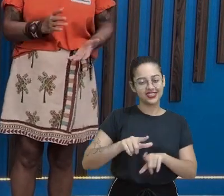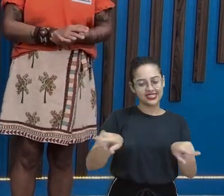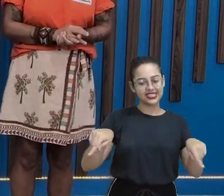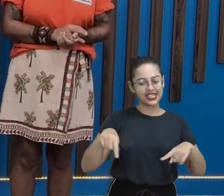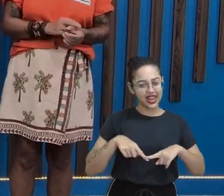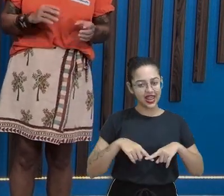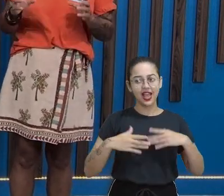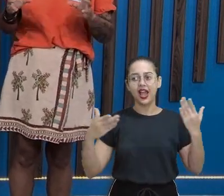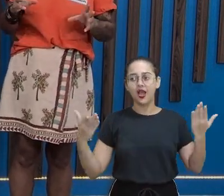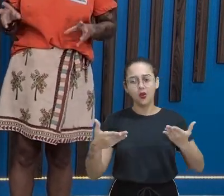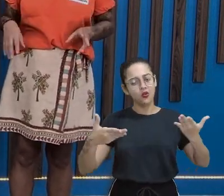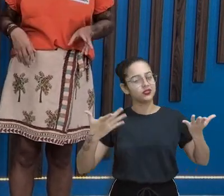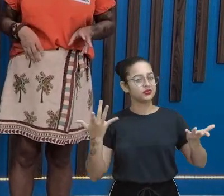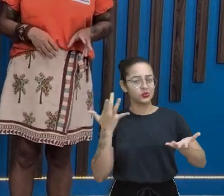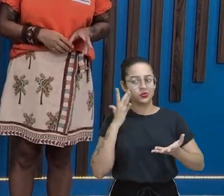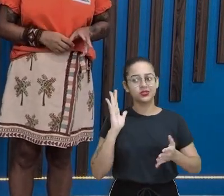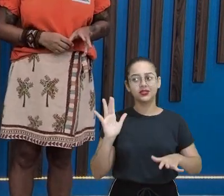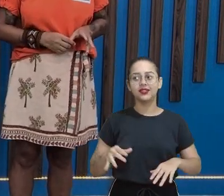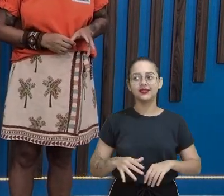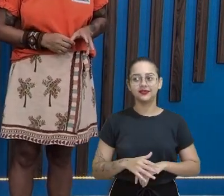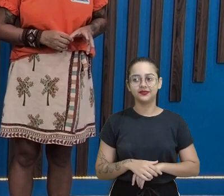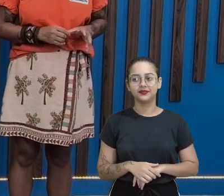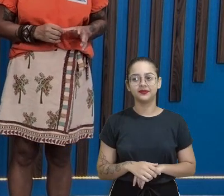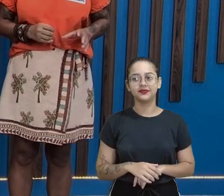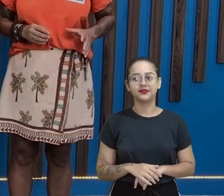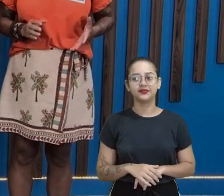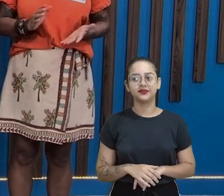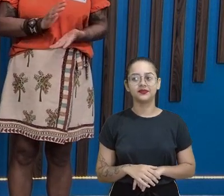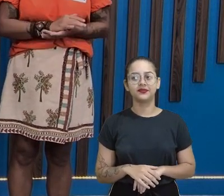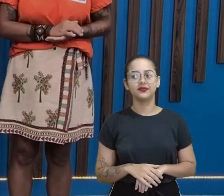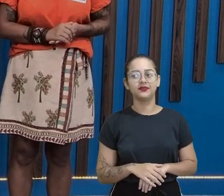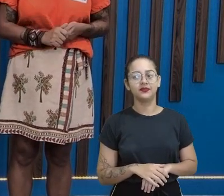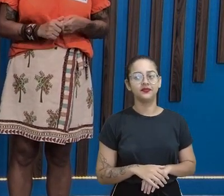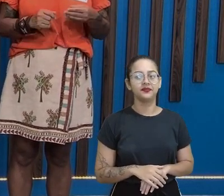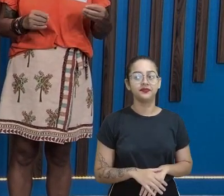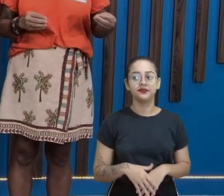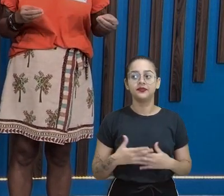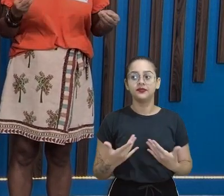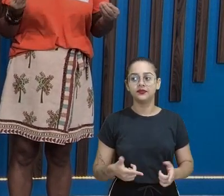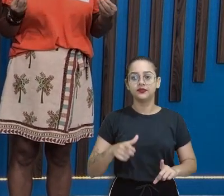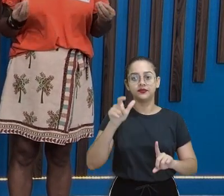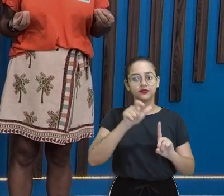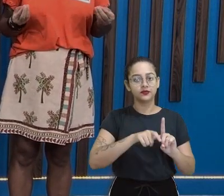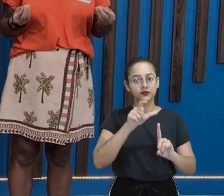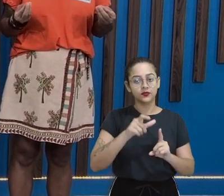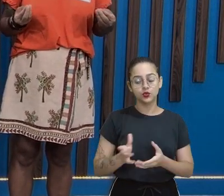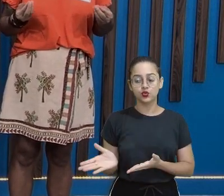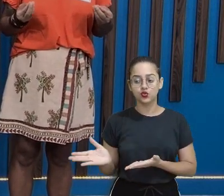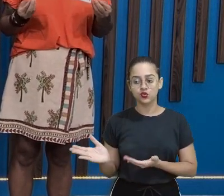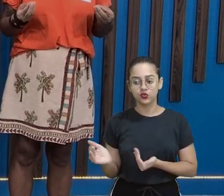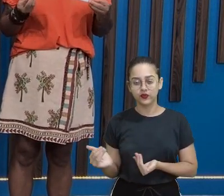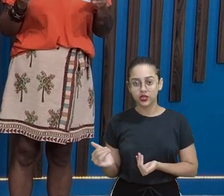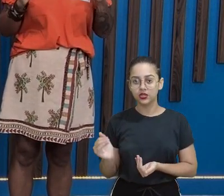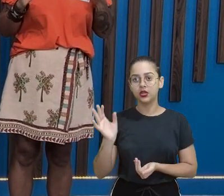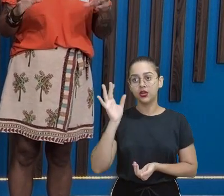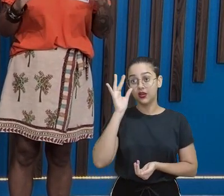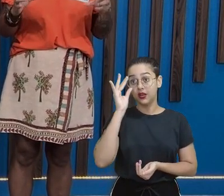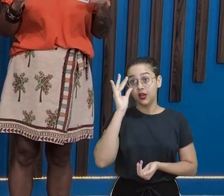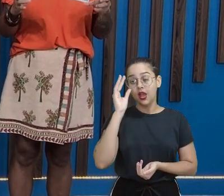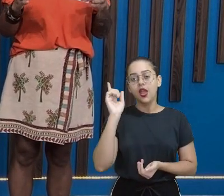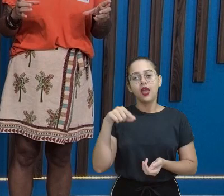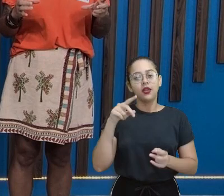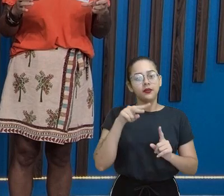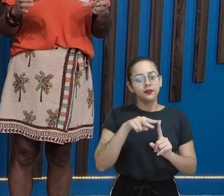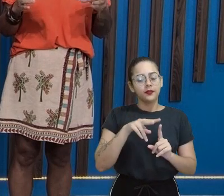E tal. Agora, talvez ainda seja, não? Alguns sim. Bom, aí, gente, protagonismo juvenil é realmente esse olhar para